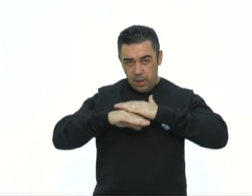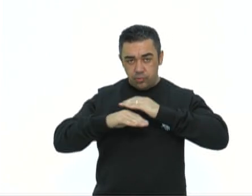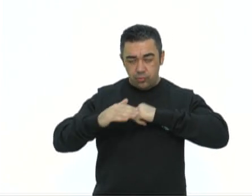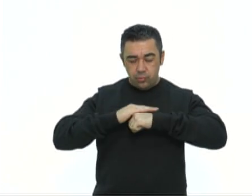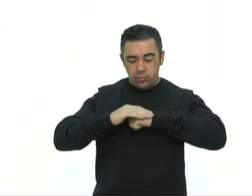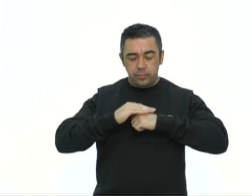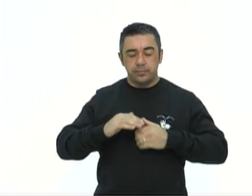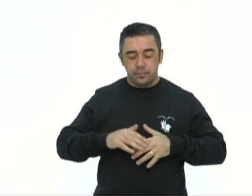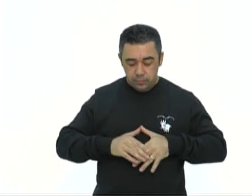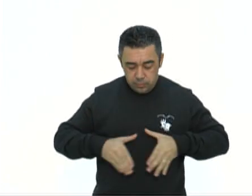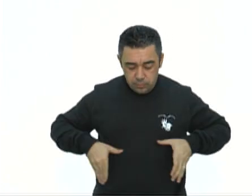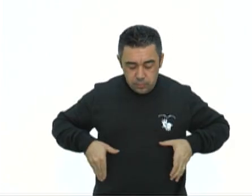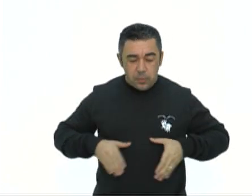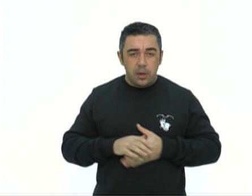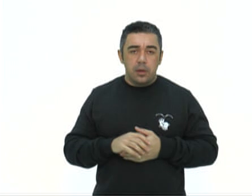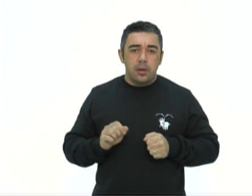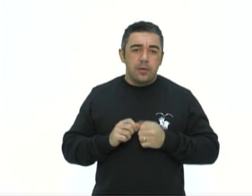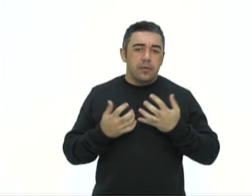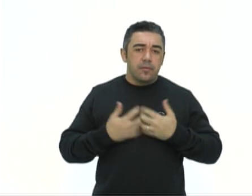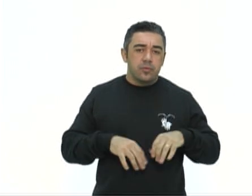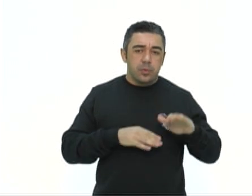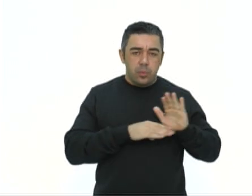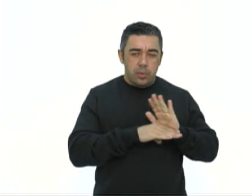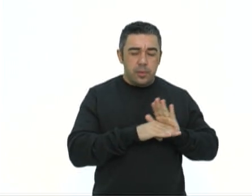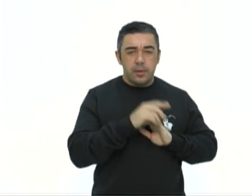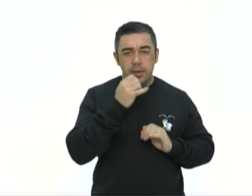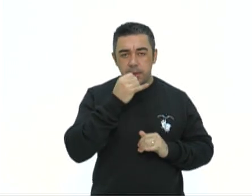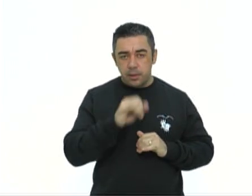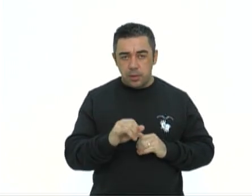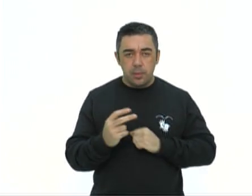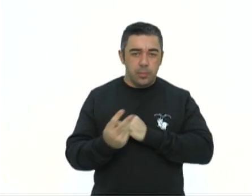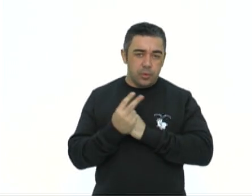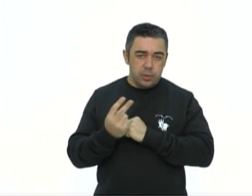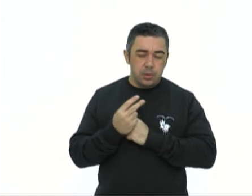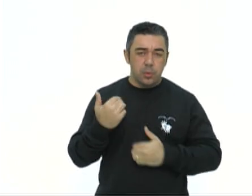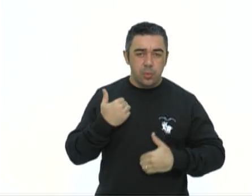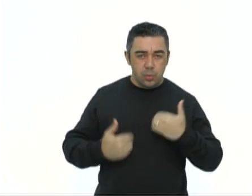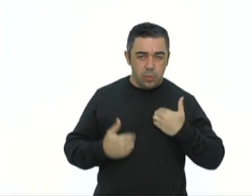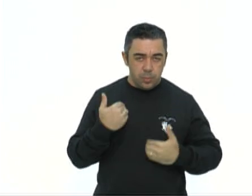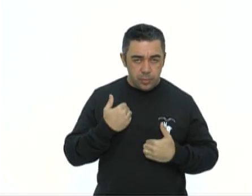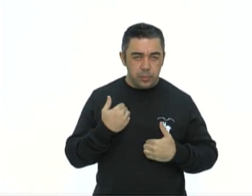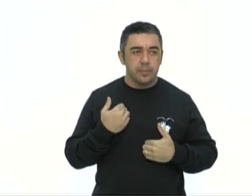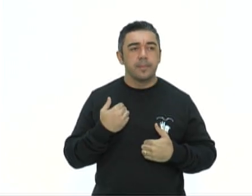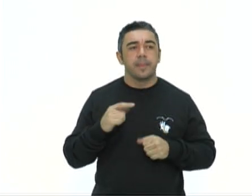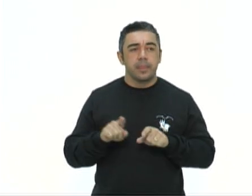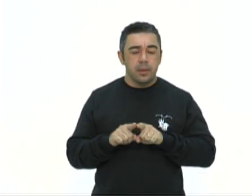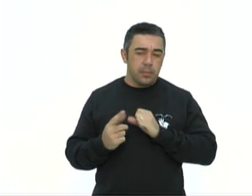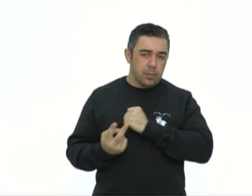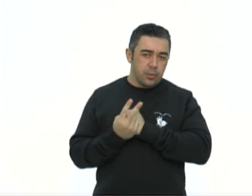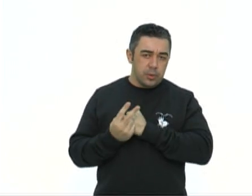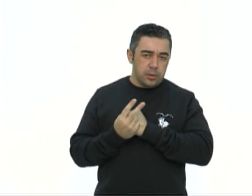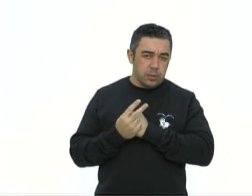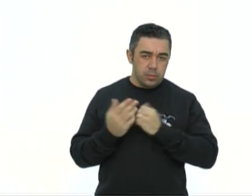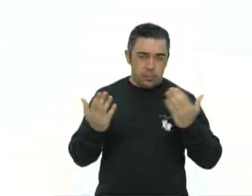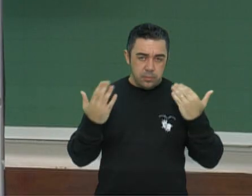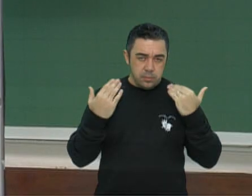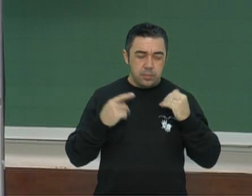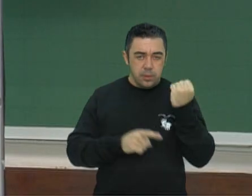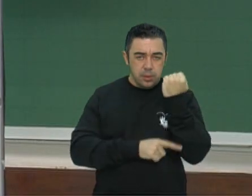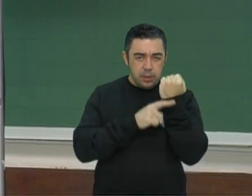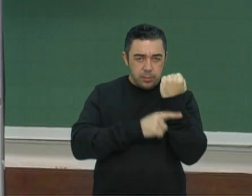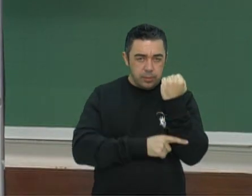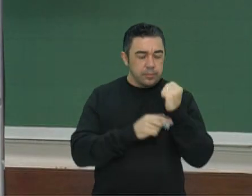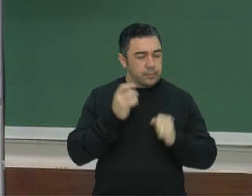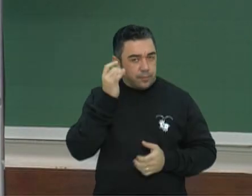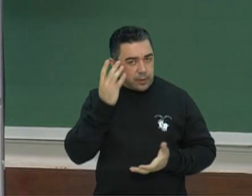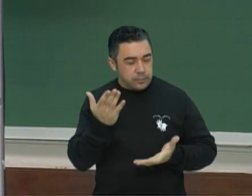pele, né? Exercendo funções de reserva de energia, proteção contra choques mecânicos e isolamento térmico. Isso aqui a gente viu agora, tá? Isso